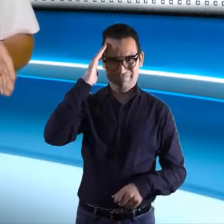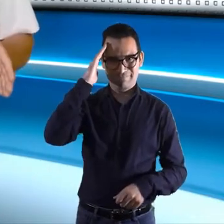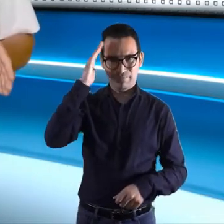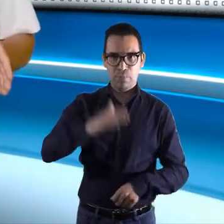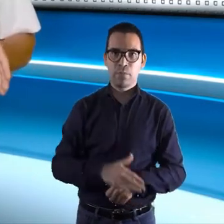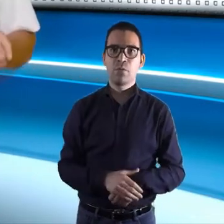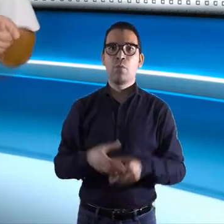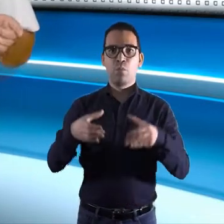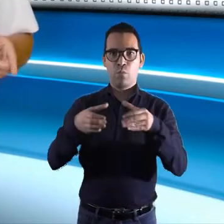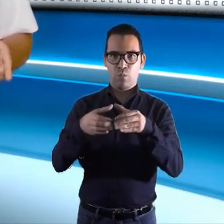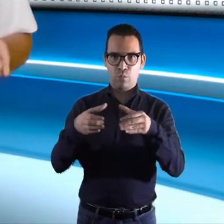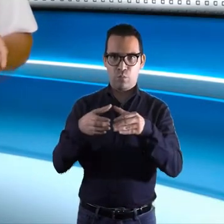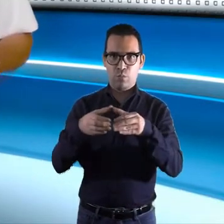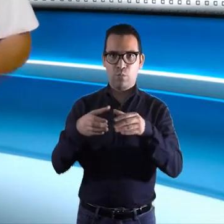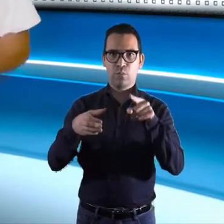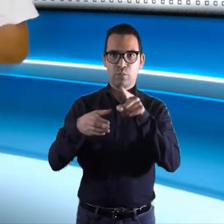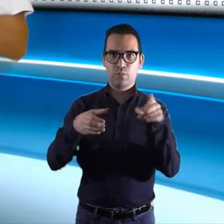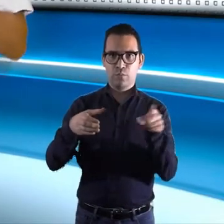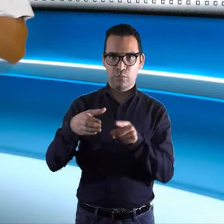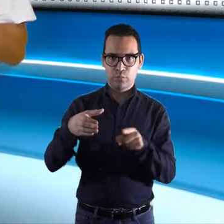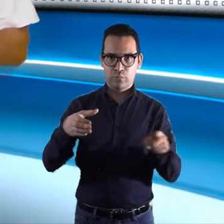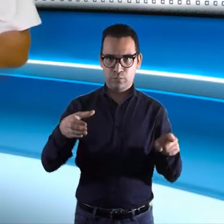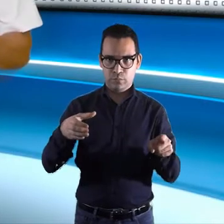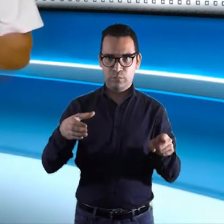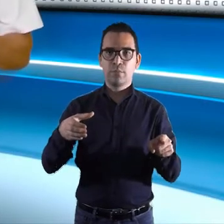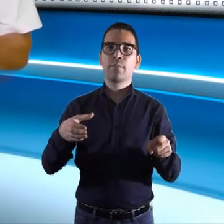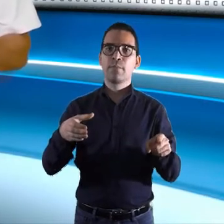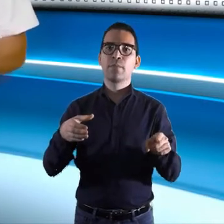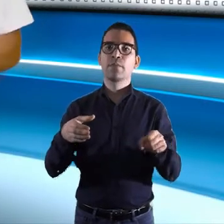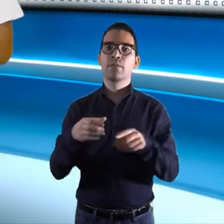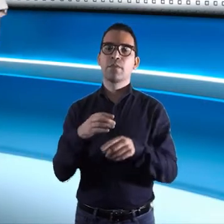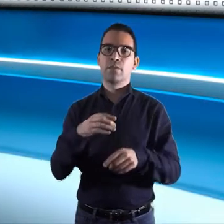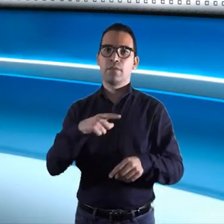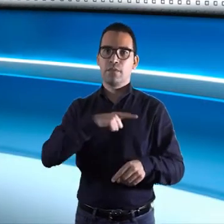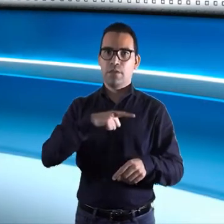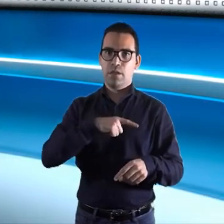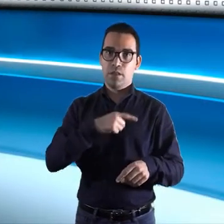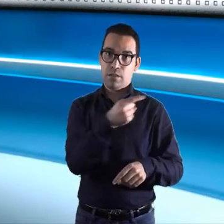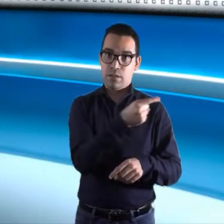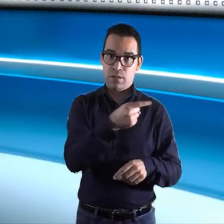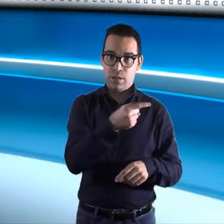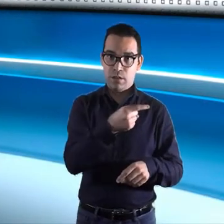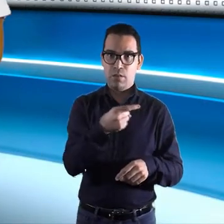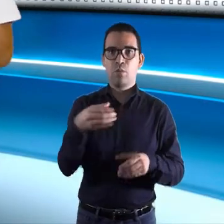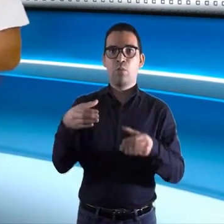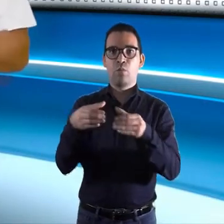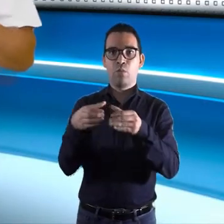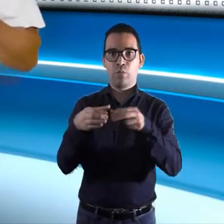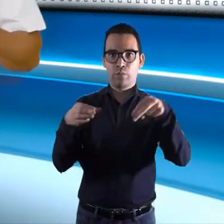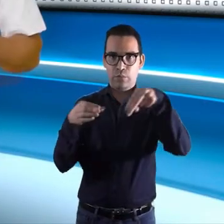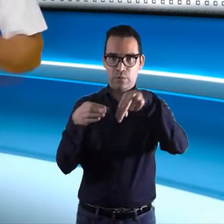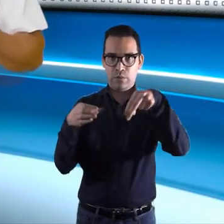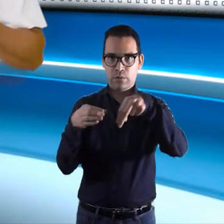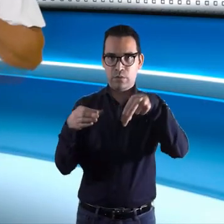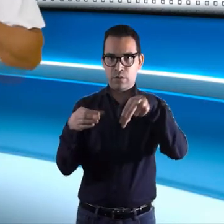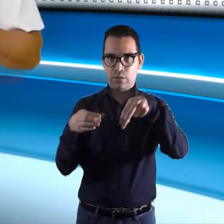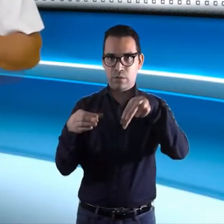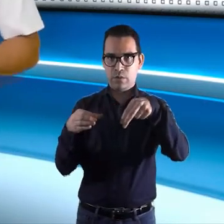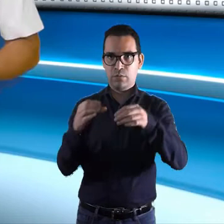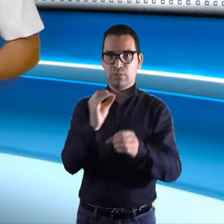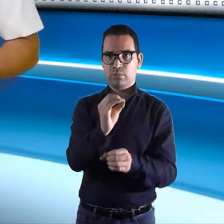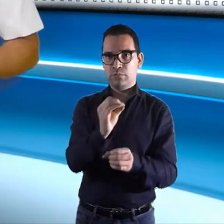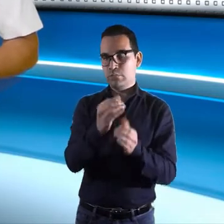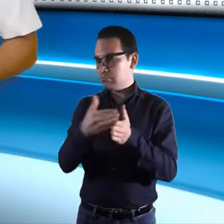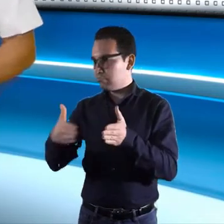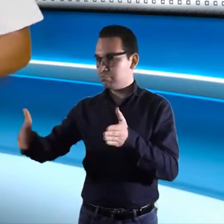no conjunto dos números naturais, começa do zero e não tem fim. Já no conjunto dos